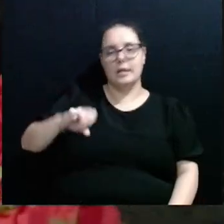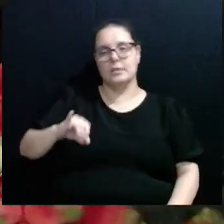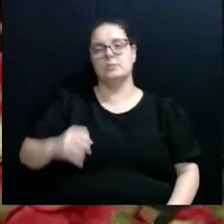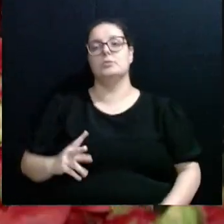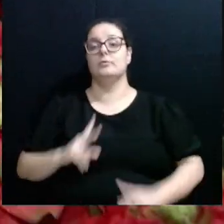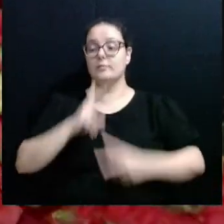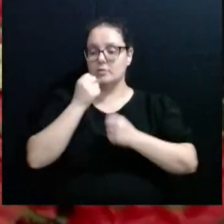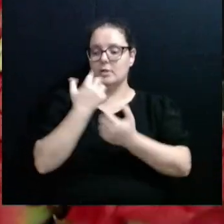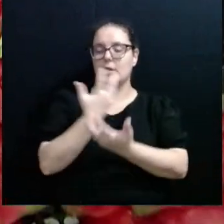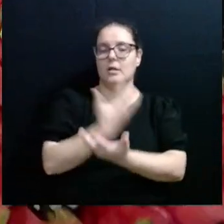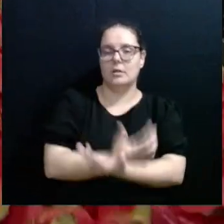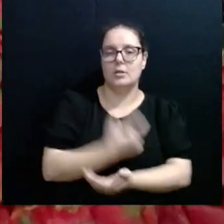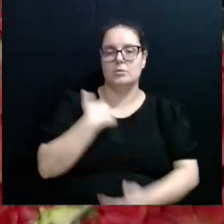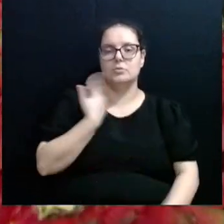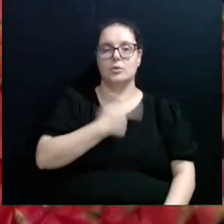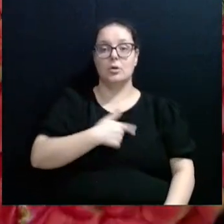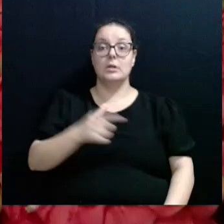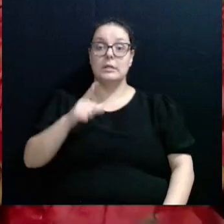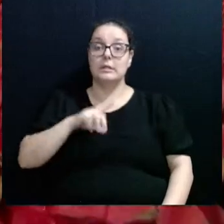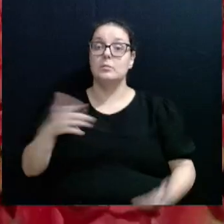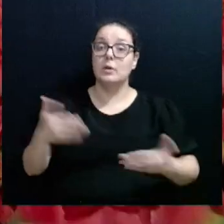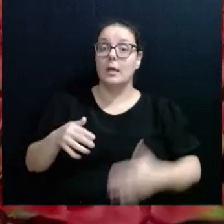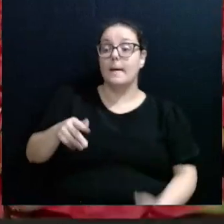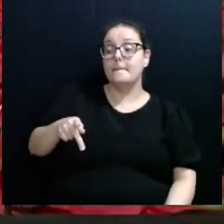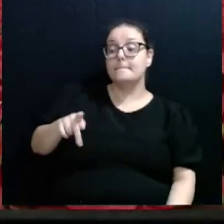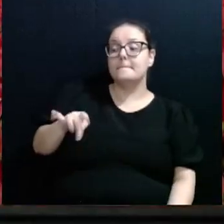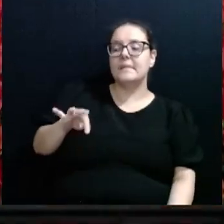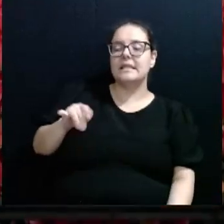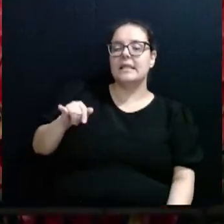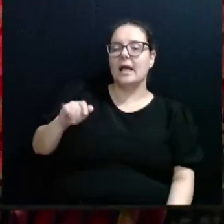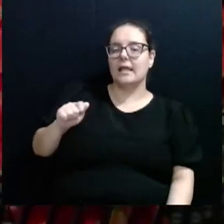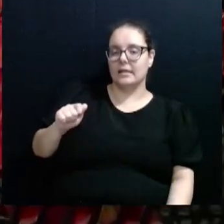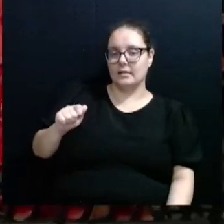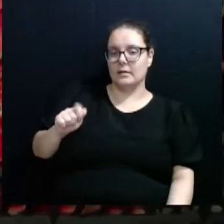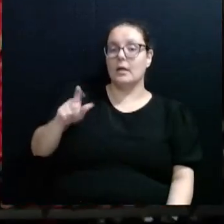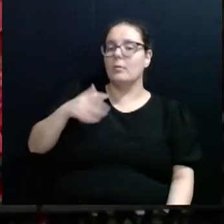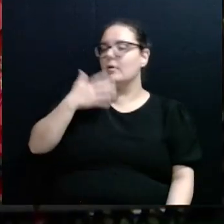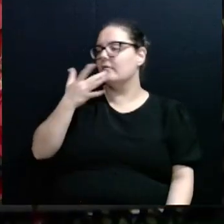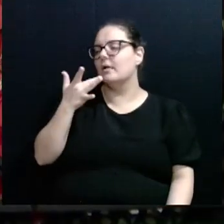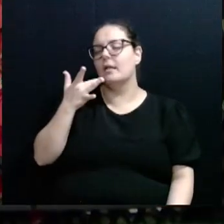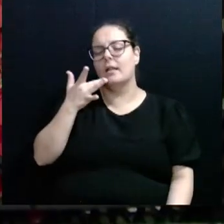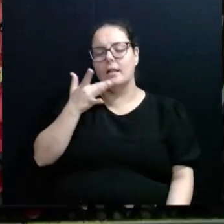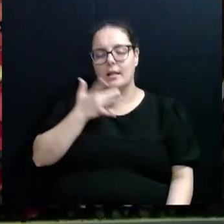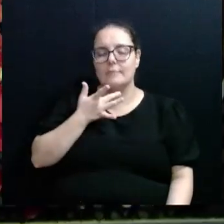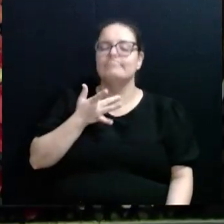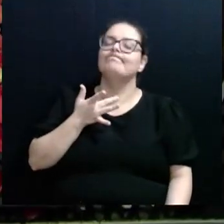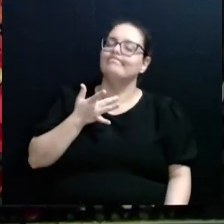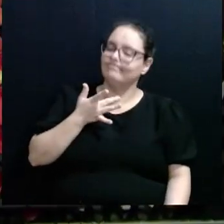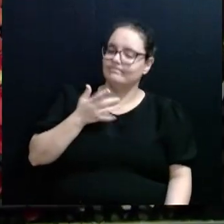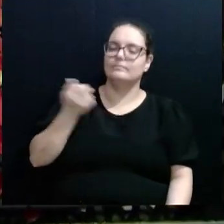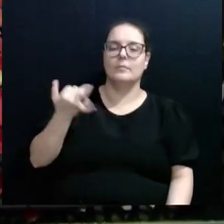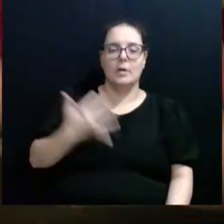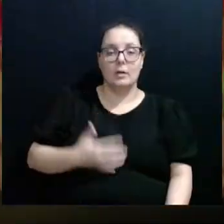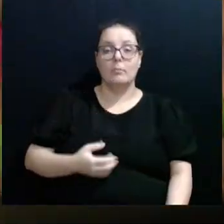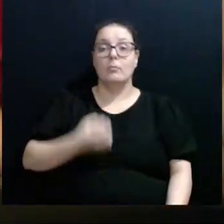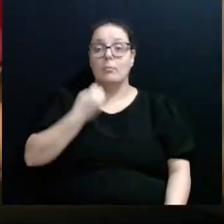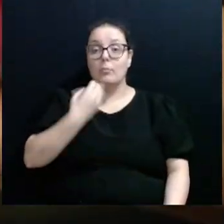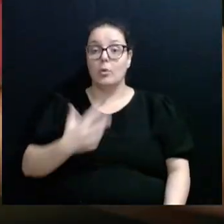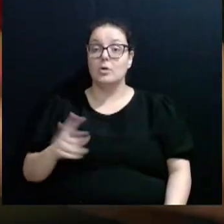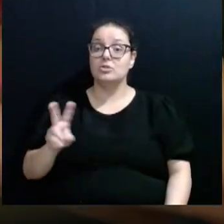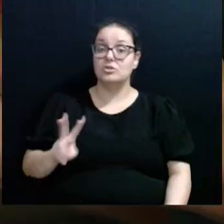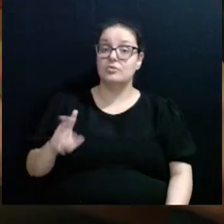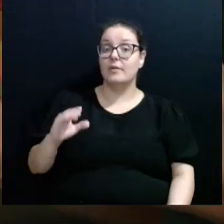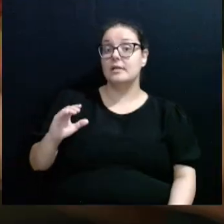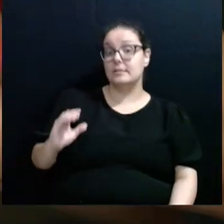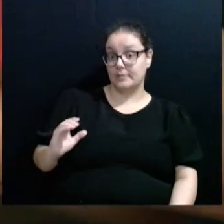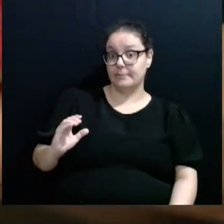temos também agora a pitaia. A pitaia é uma fruta deliciosa e ela tem uma quantidade muito boa de vitamina C. Então